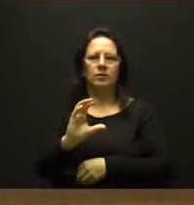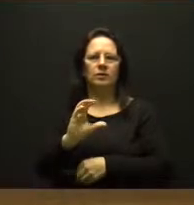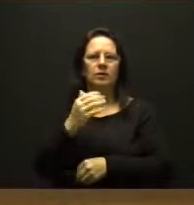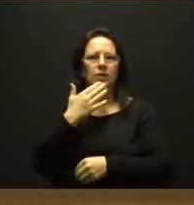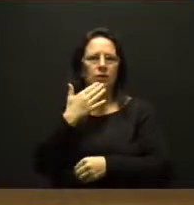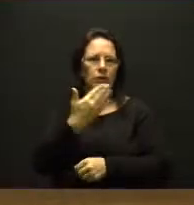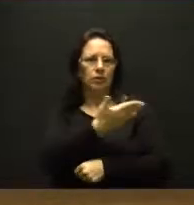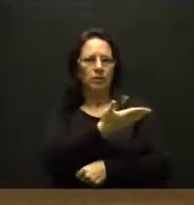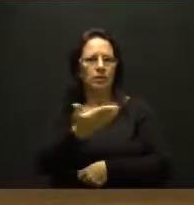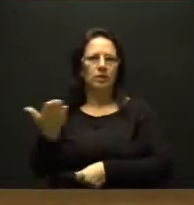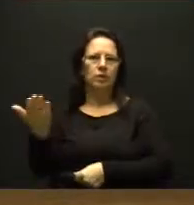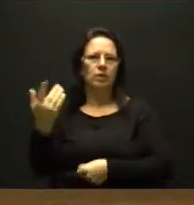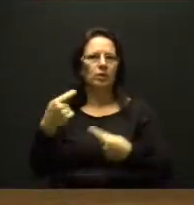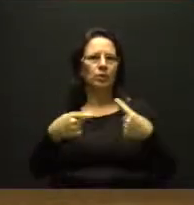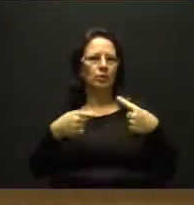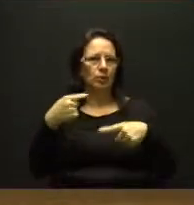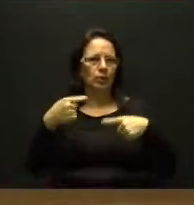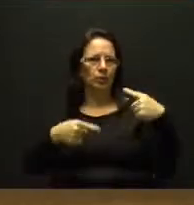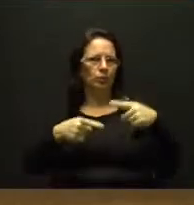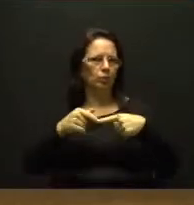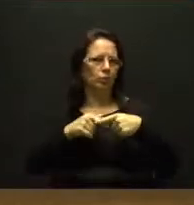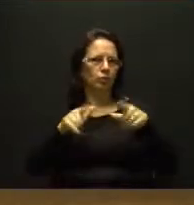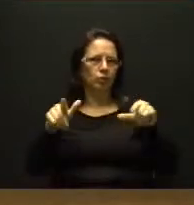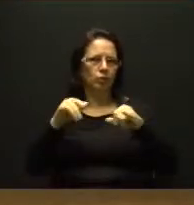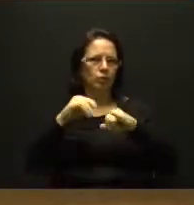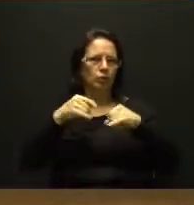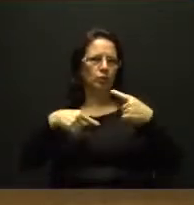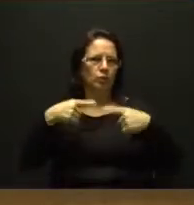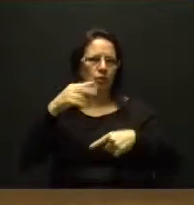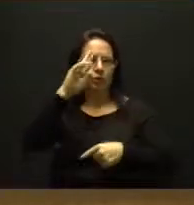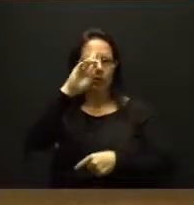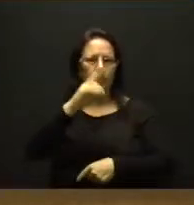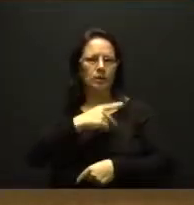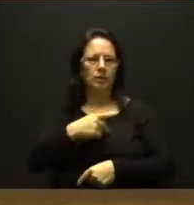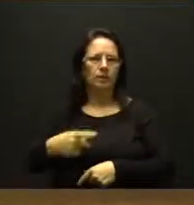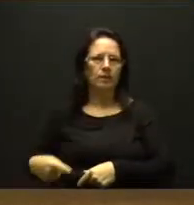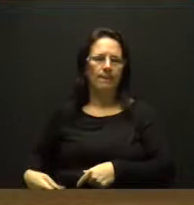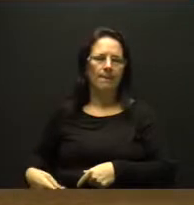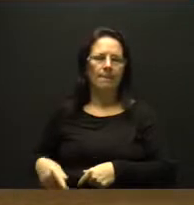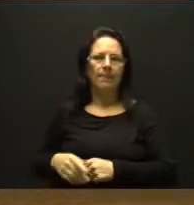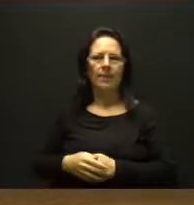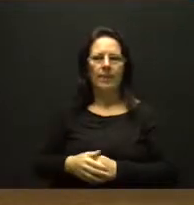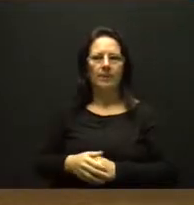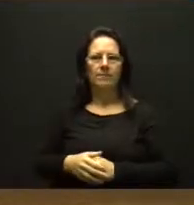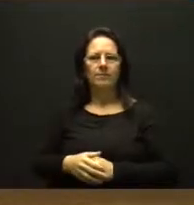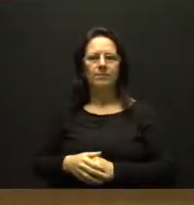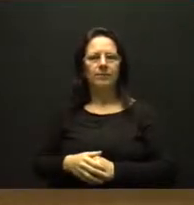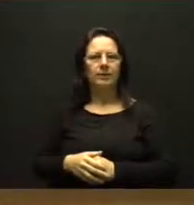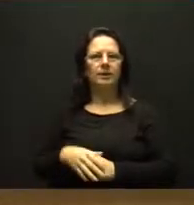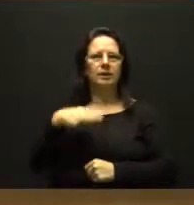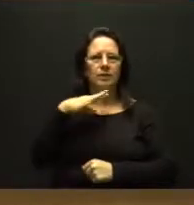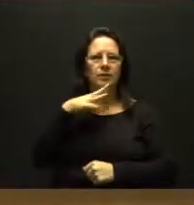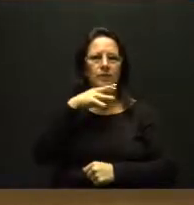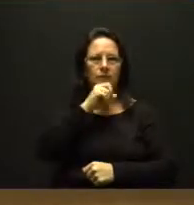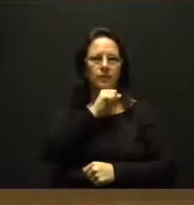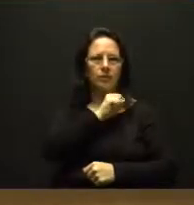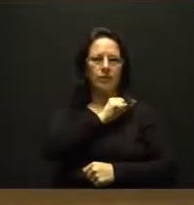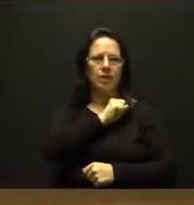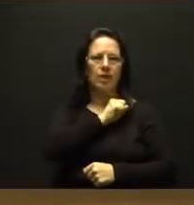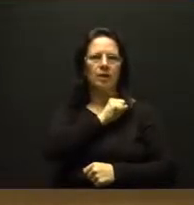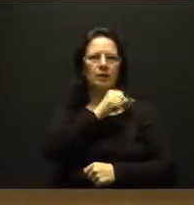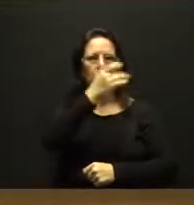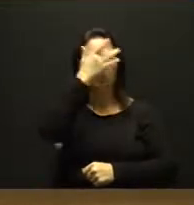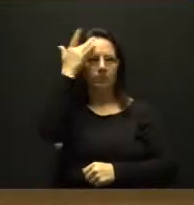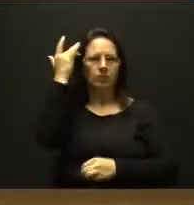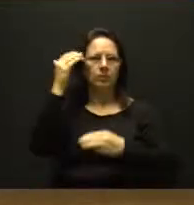aos senhores que essa discussão seja amplamente discutido assim o presidente para que num curto espaço de tempo os profissionais